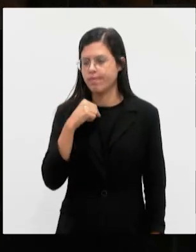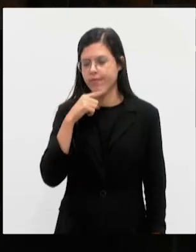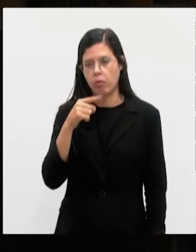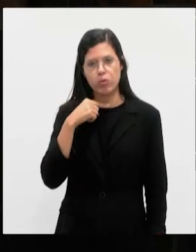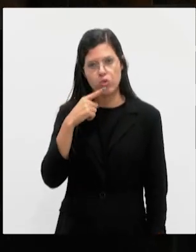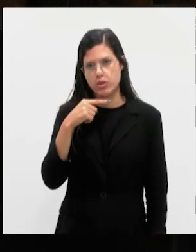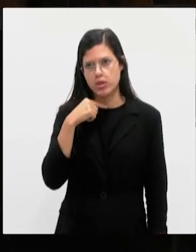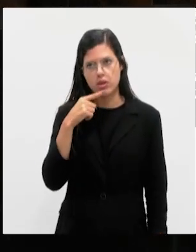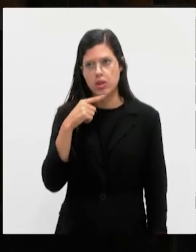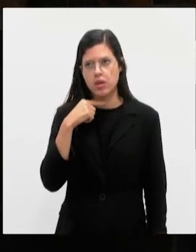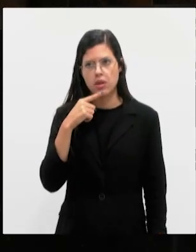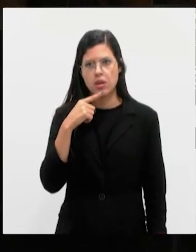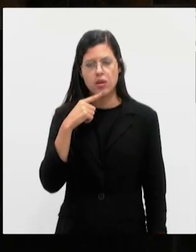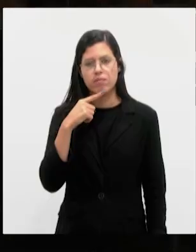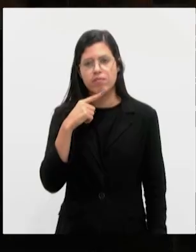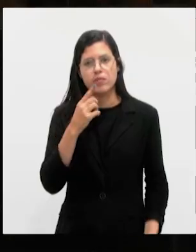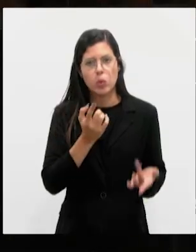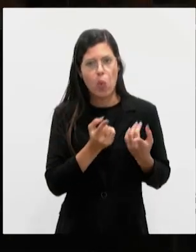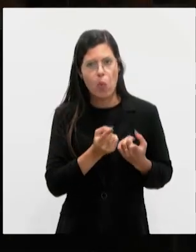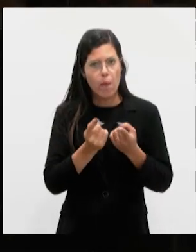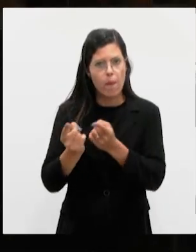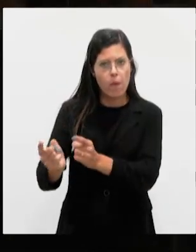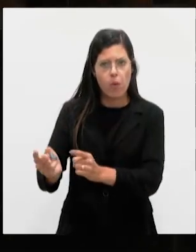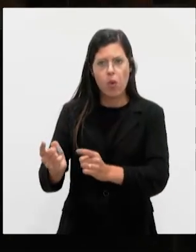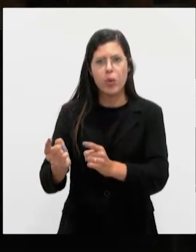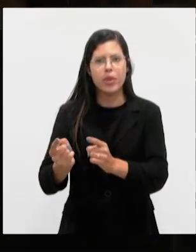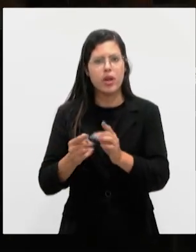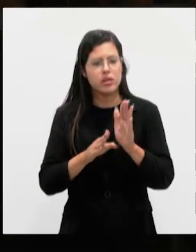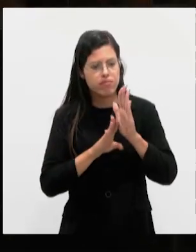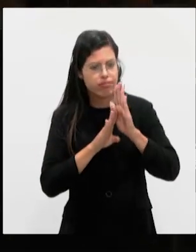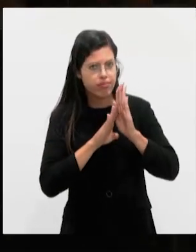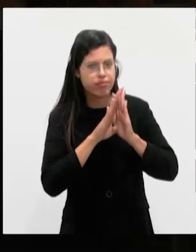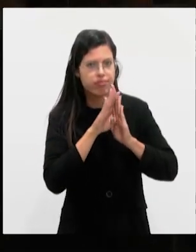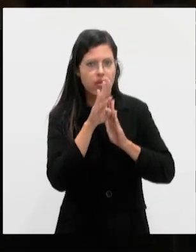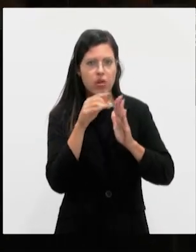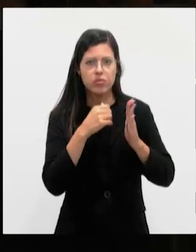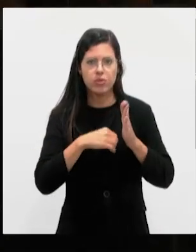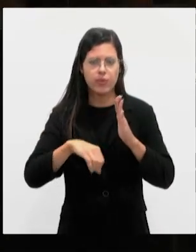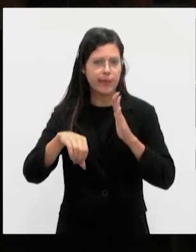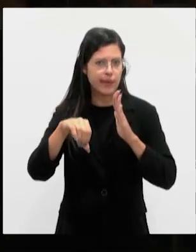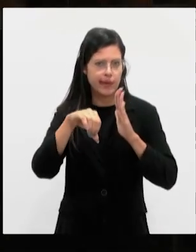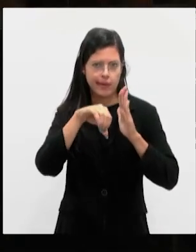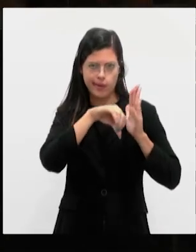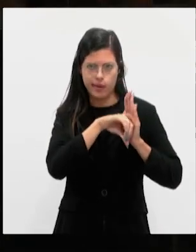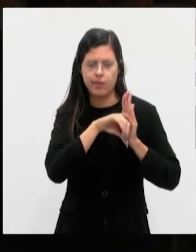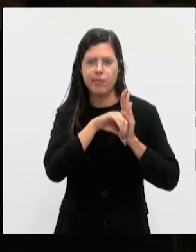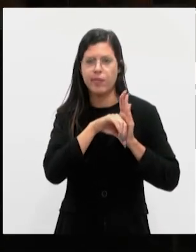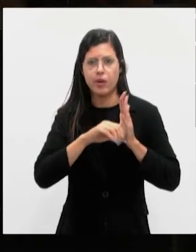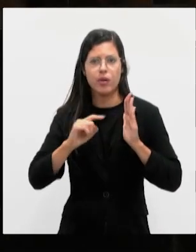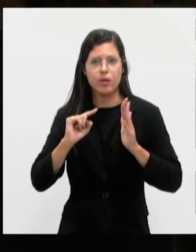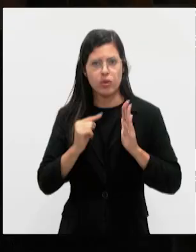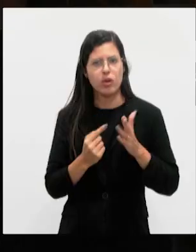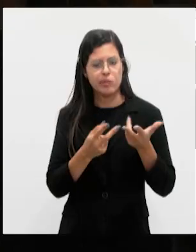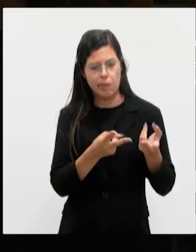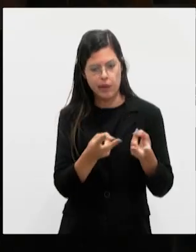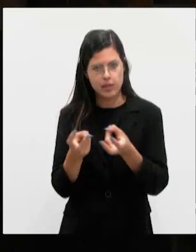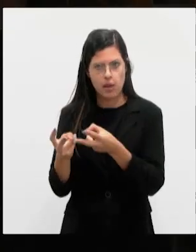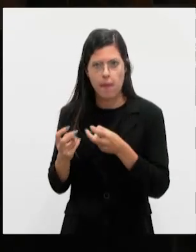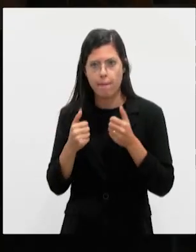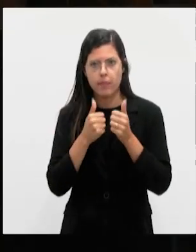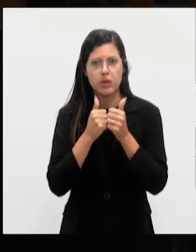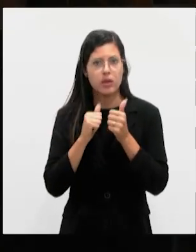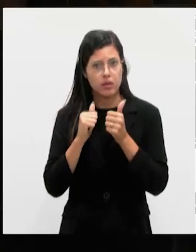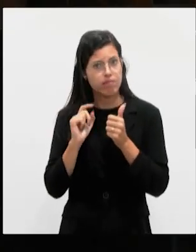conseguir combater um avanço absurdo que nós vemos acompanhando e